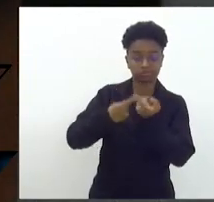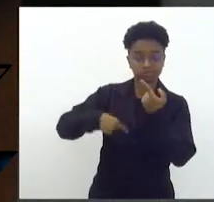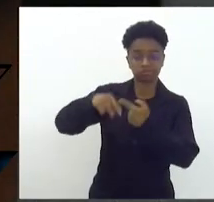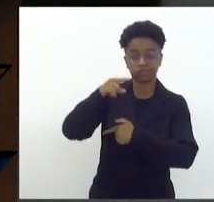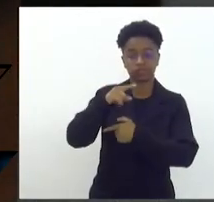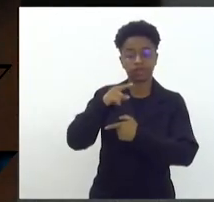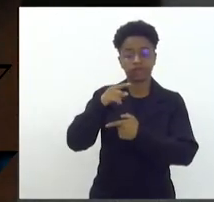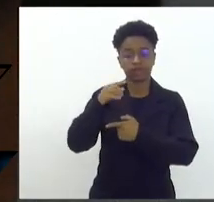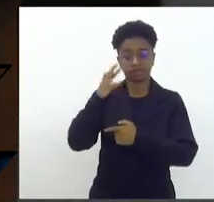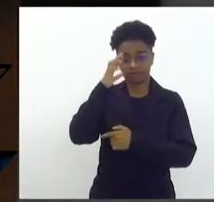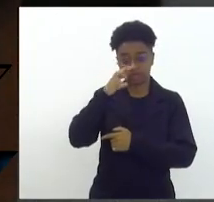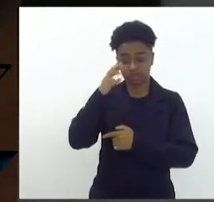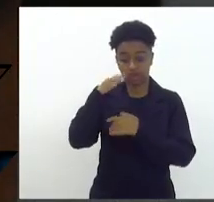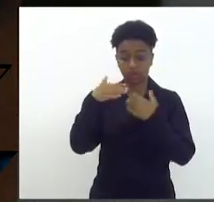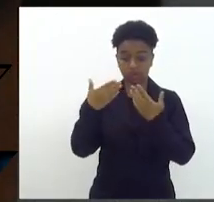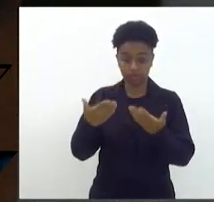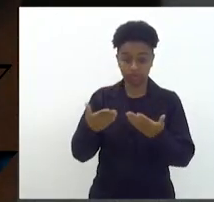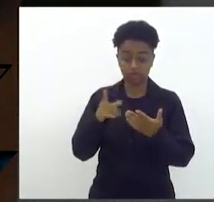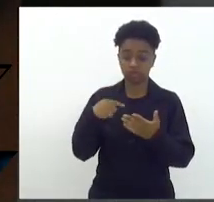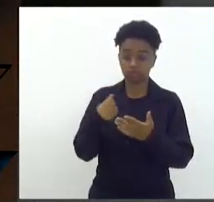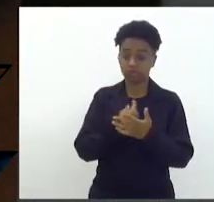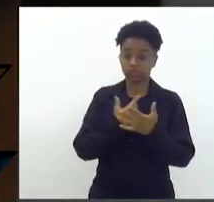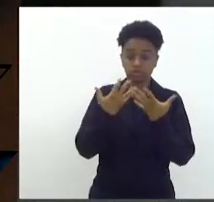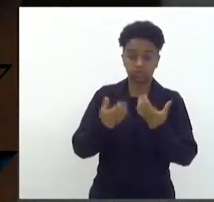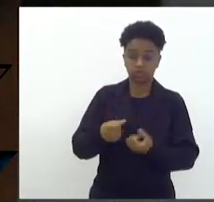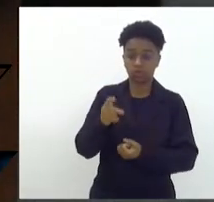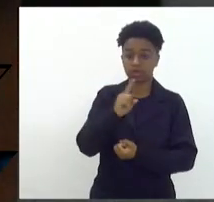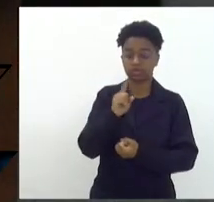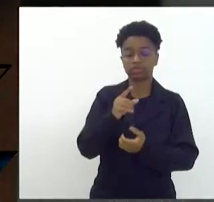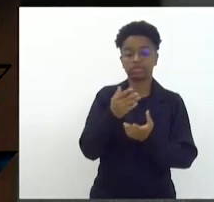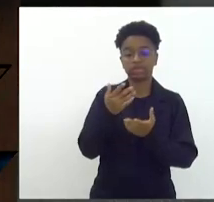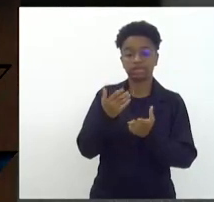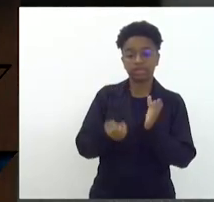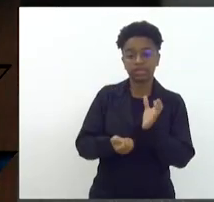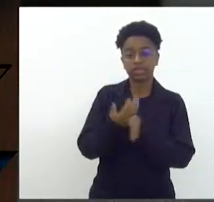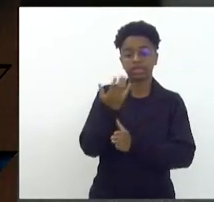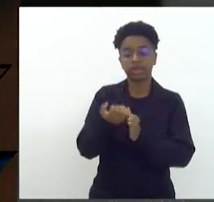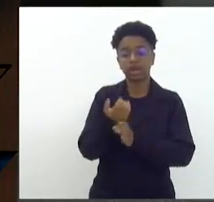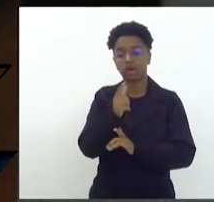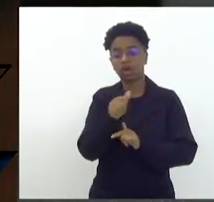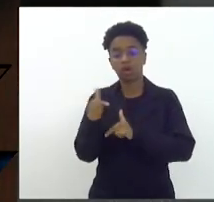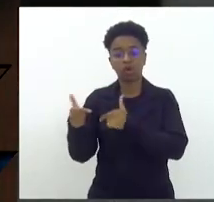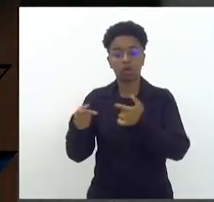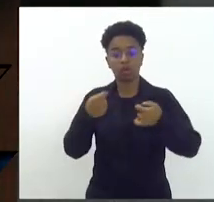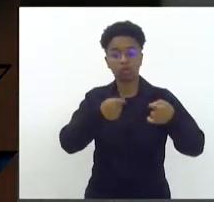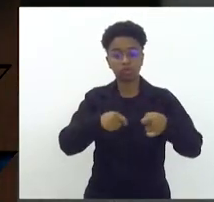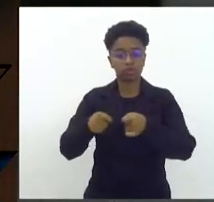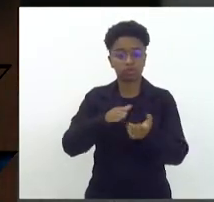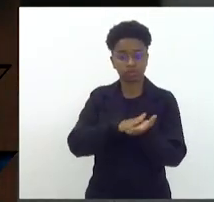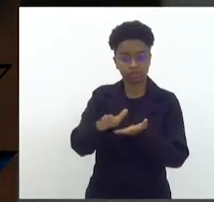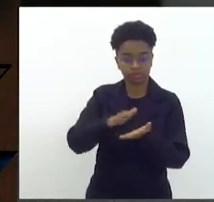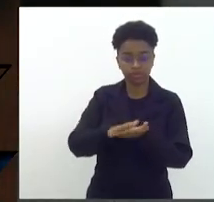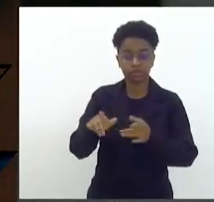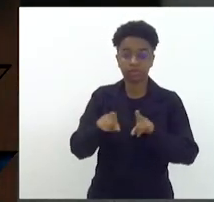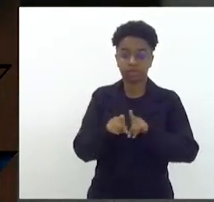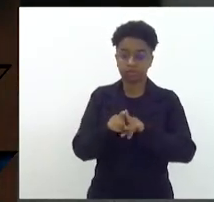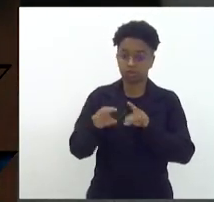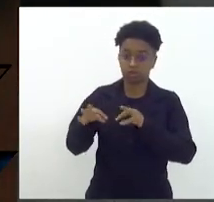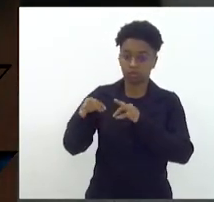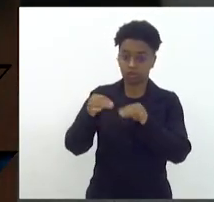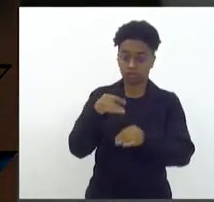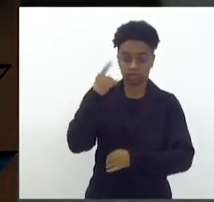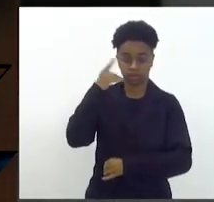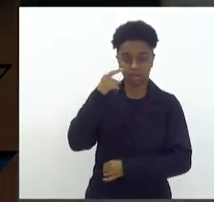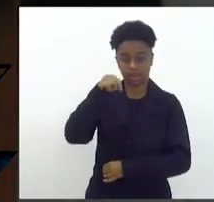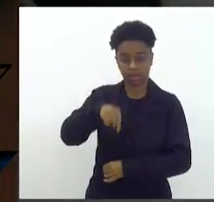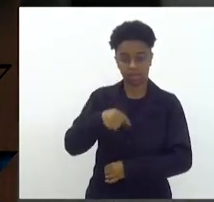portanto Dessa forma não aceitaria que crássemos mais despesas Parlamento aqui os parlamentares pelo que eu já